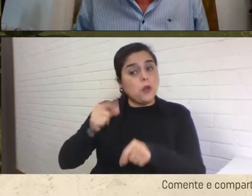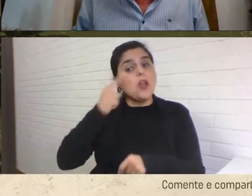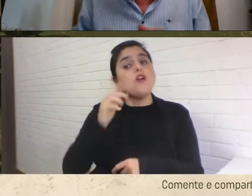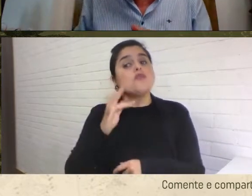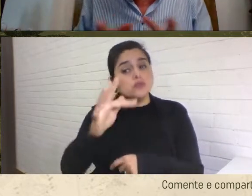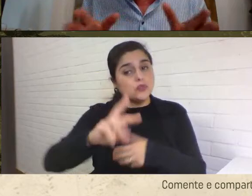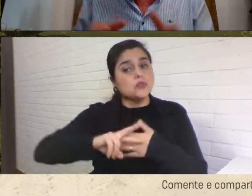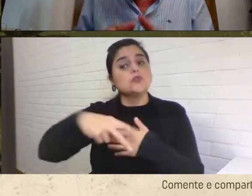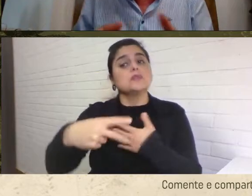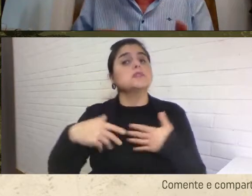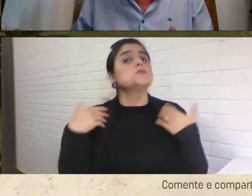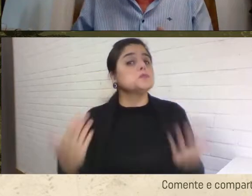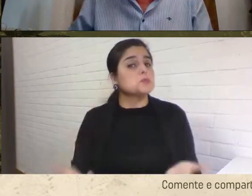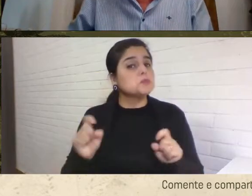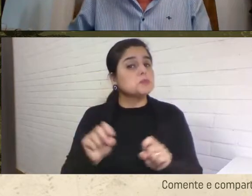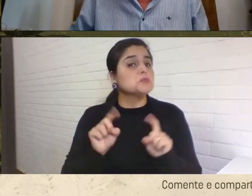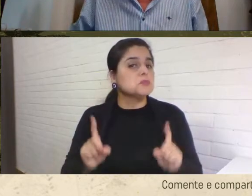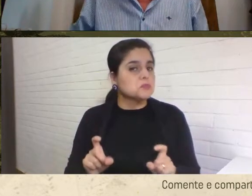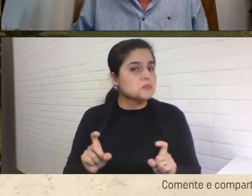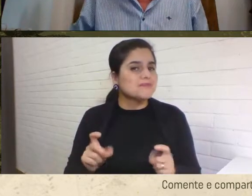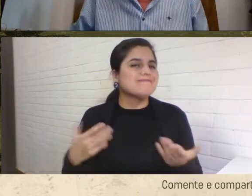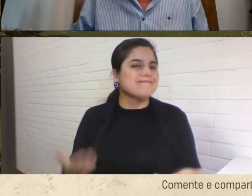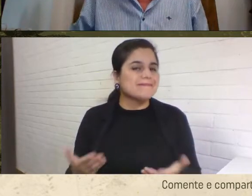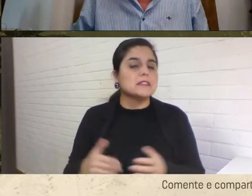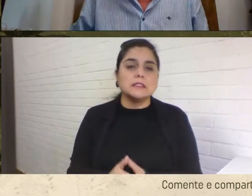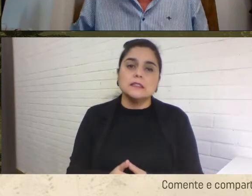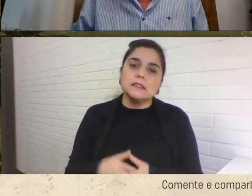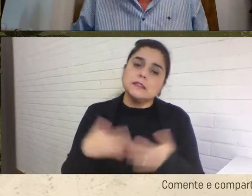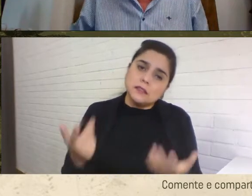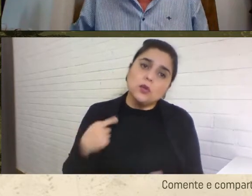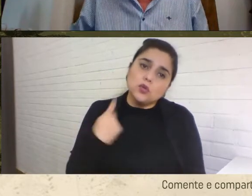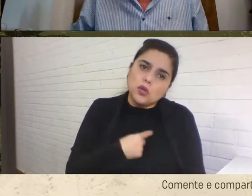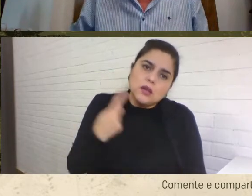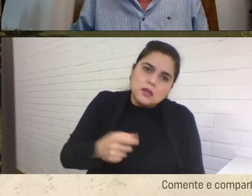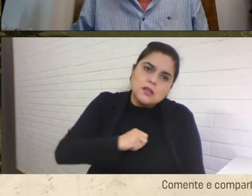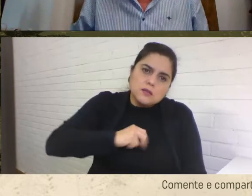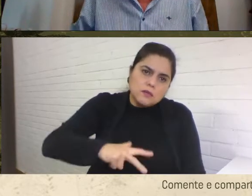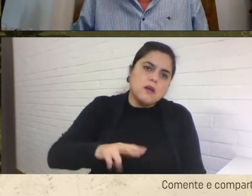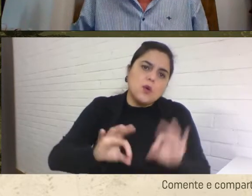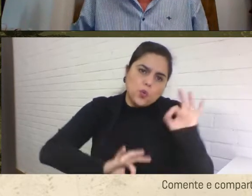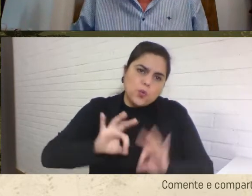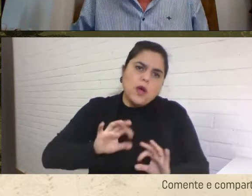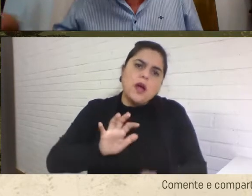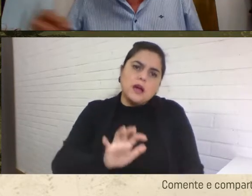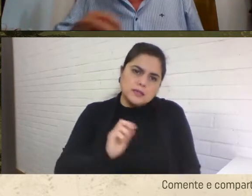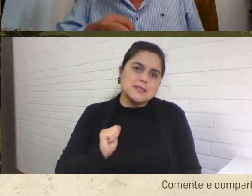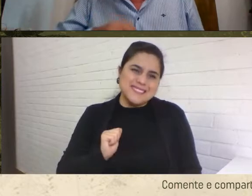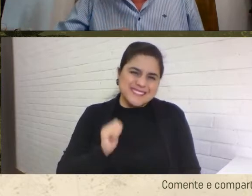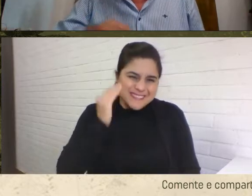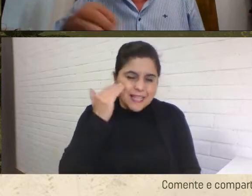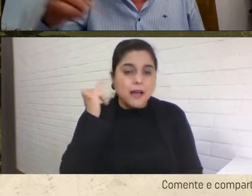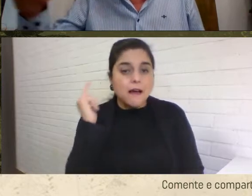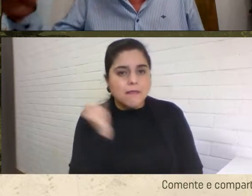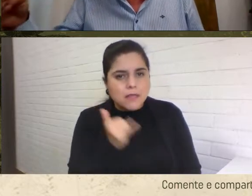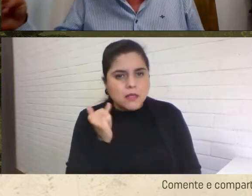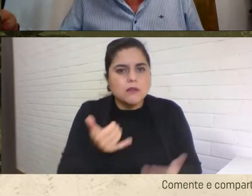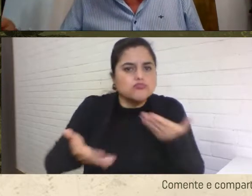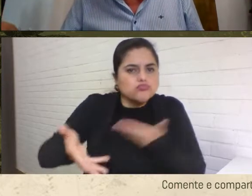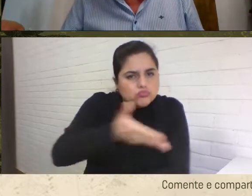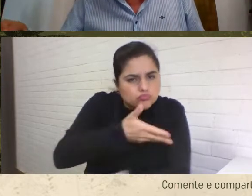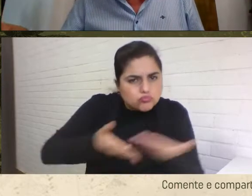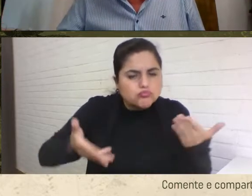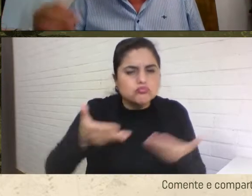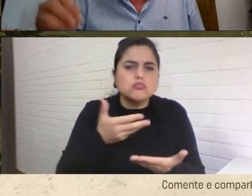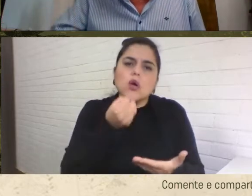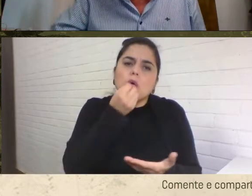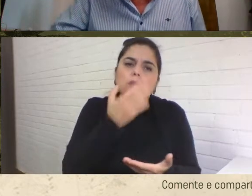pequenino, mas é assim que nós organizamos. E há narrativas que nos permitem ir ao longo de um ano letivo